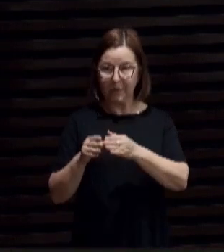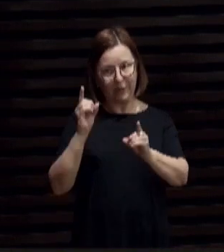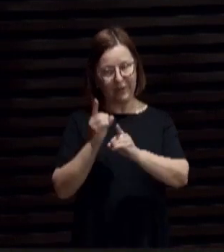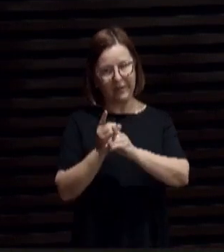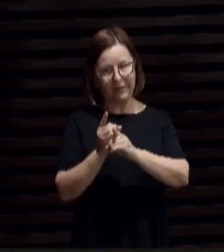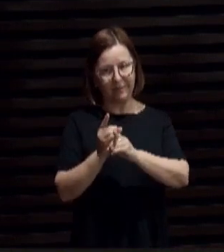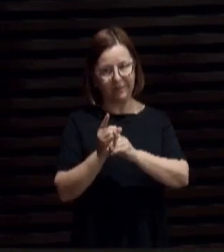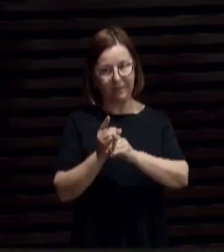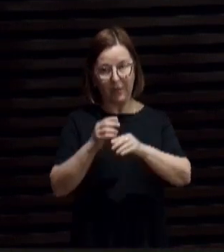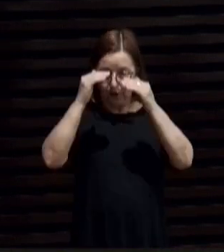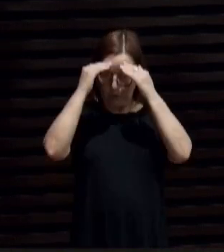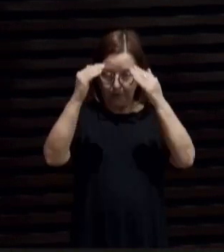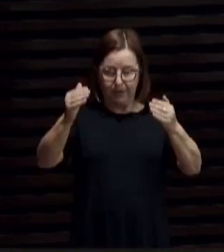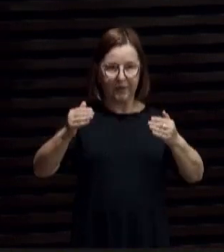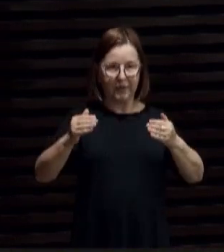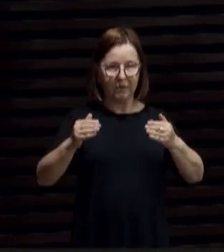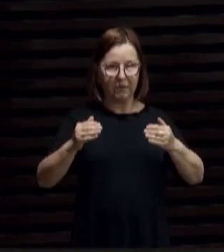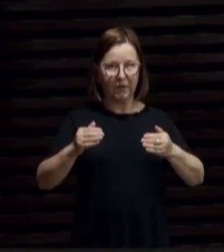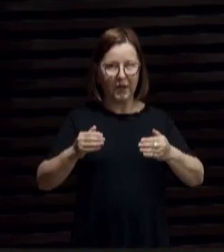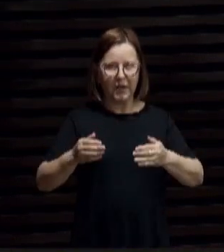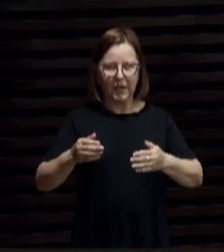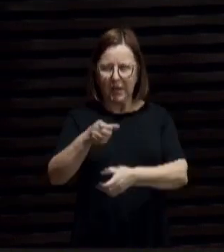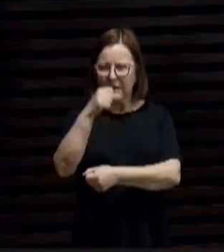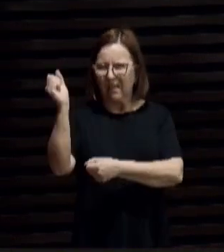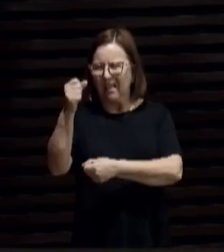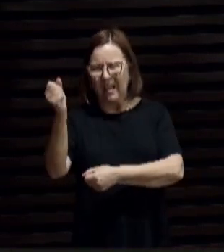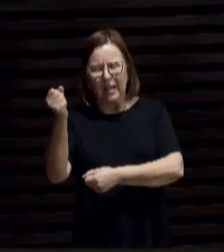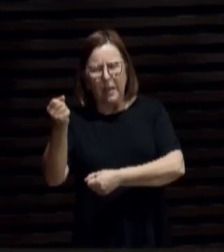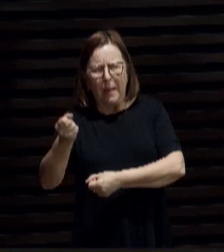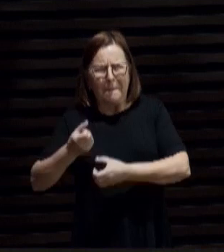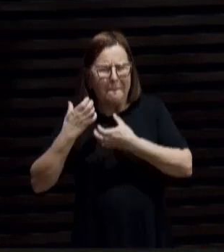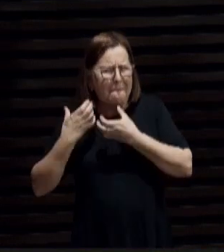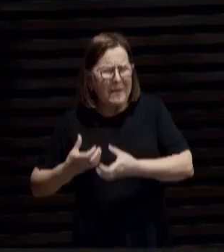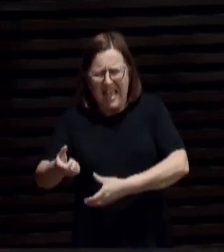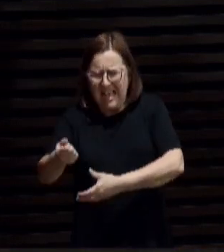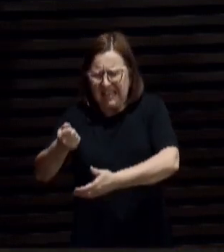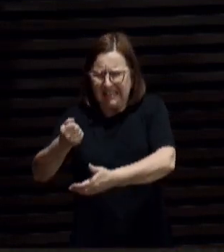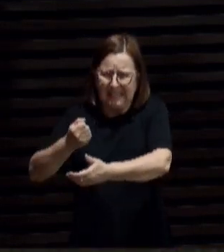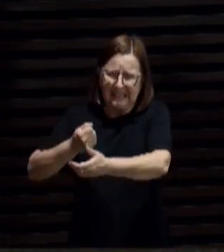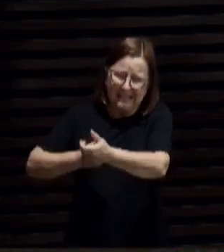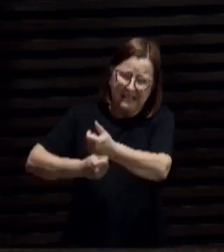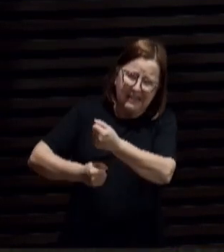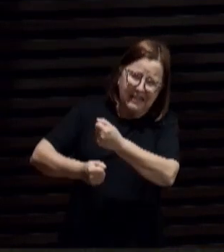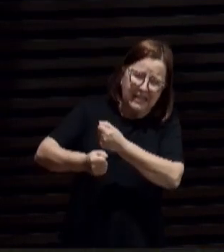não podiam puxar a rede, tão grande era a quantidade de peixes.